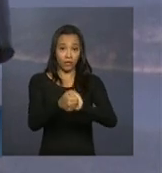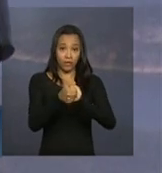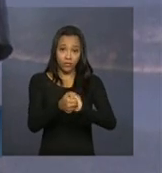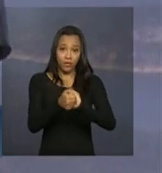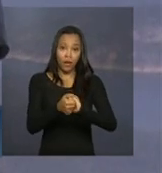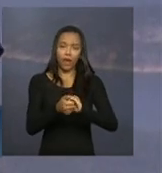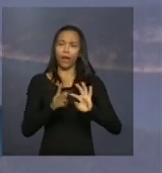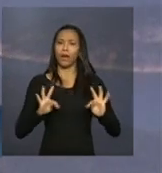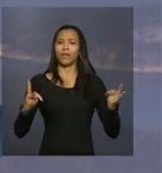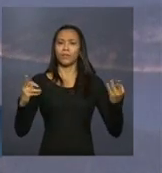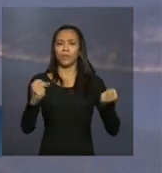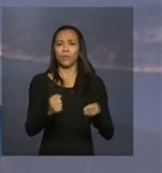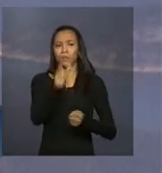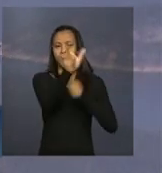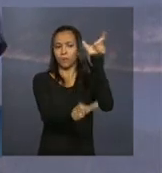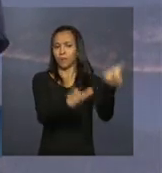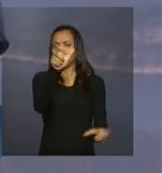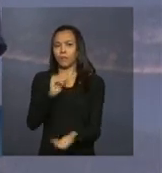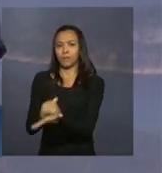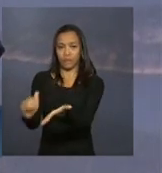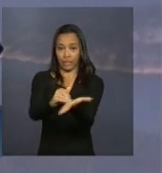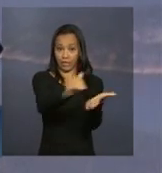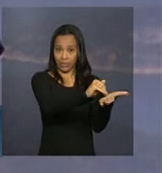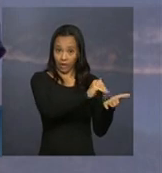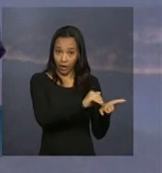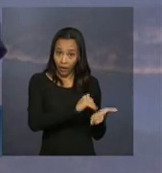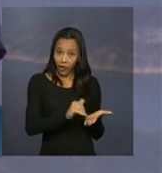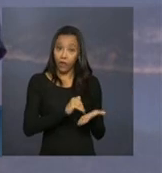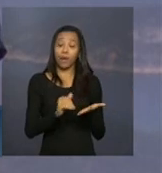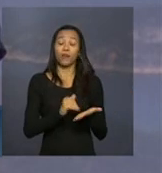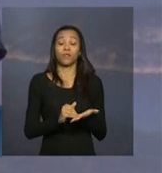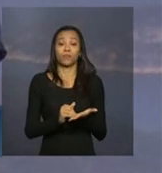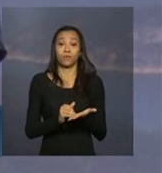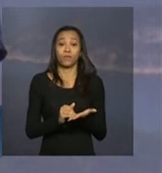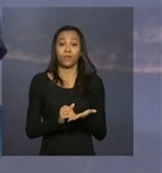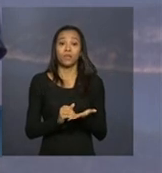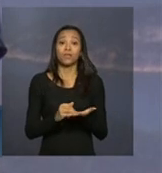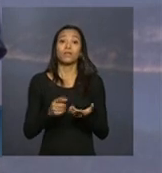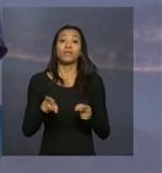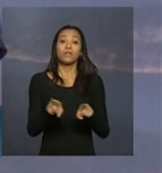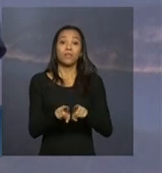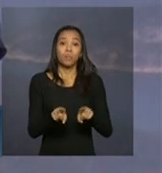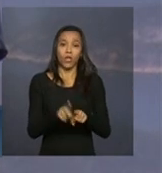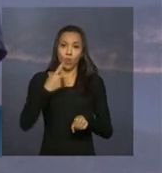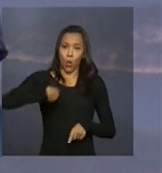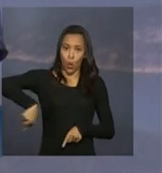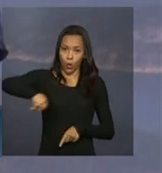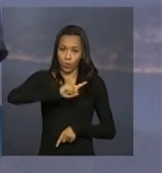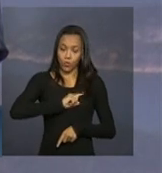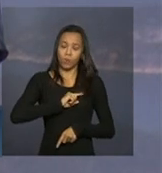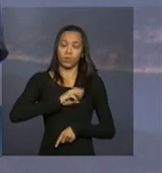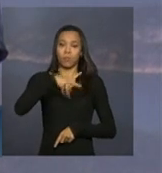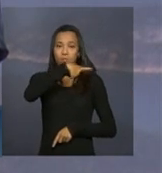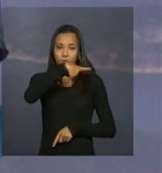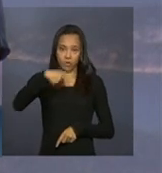todos os secretários municipais, nosso vice Adilson Pires, nosso presidente